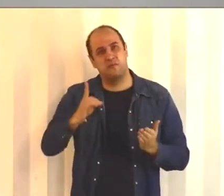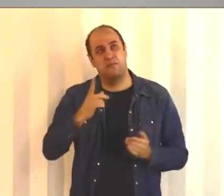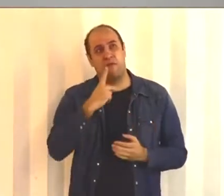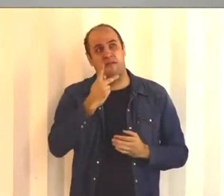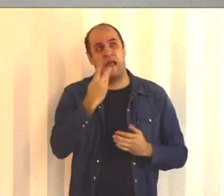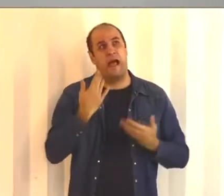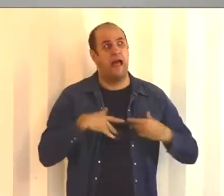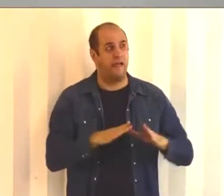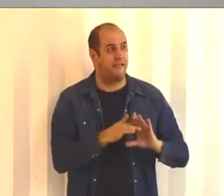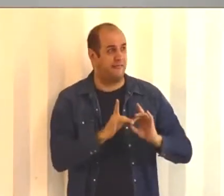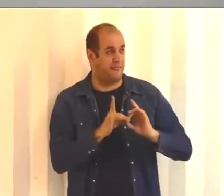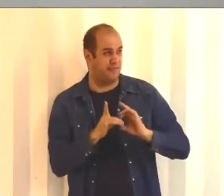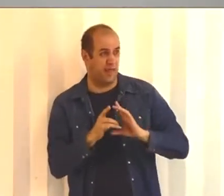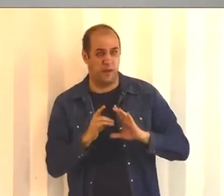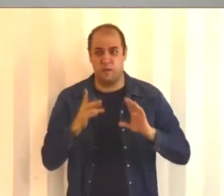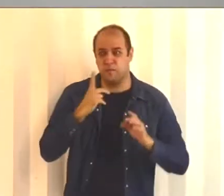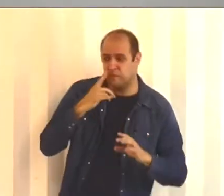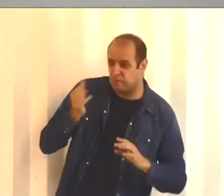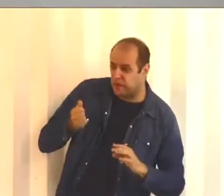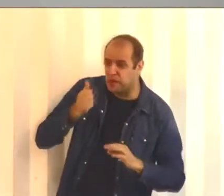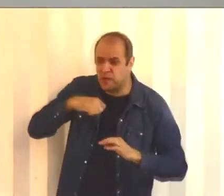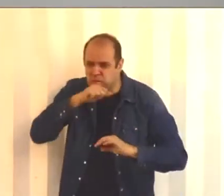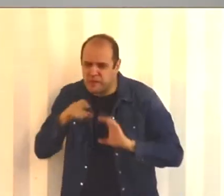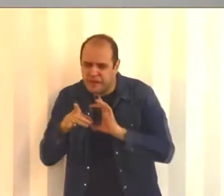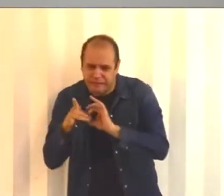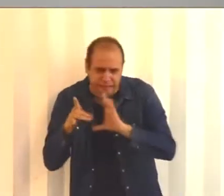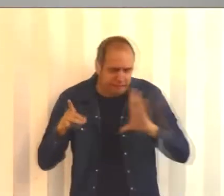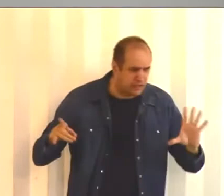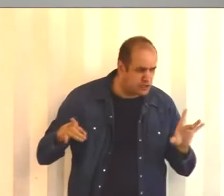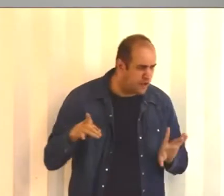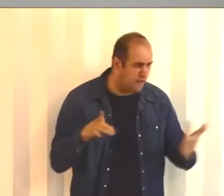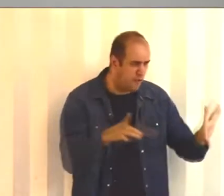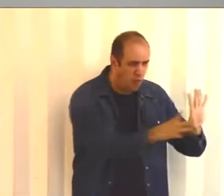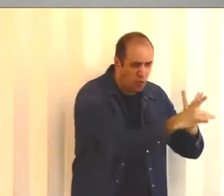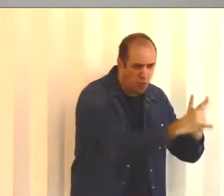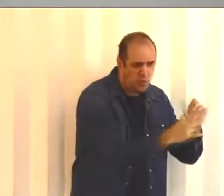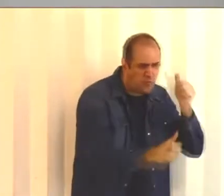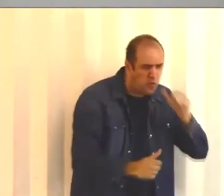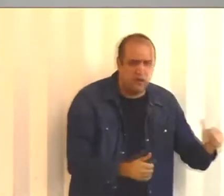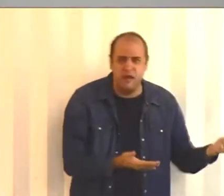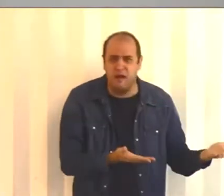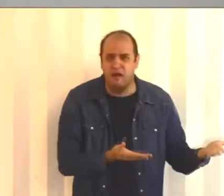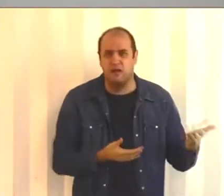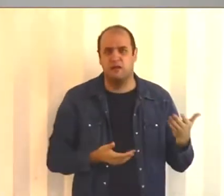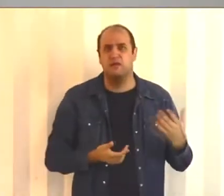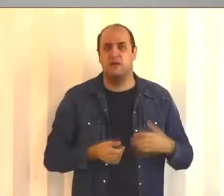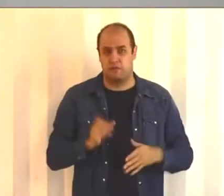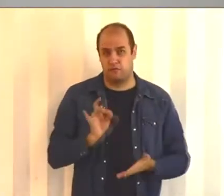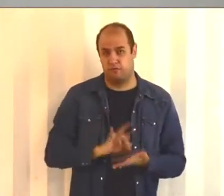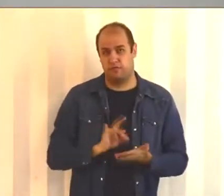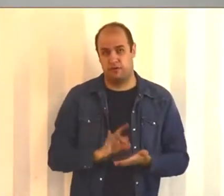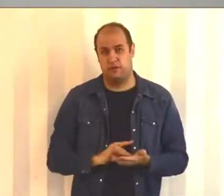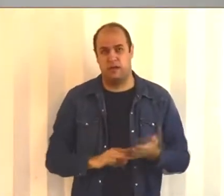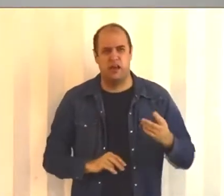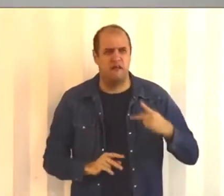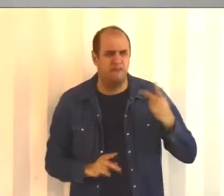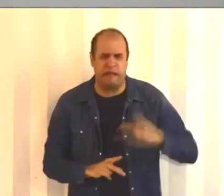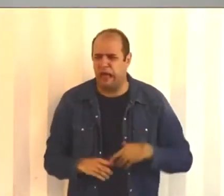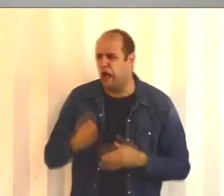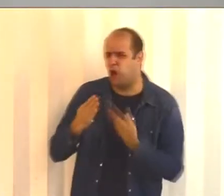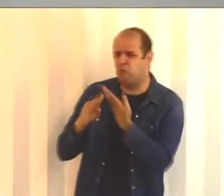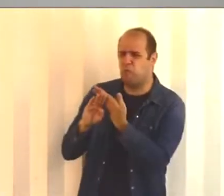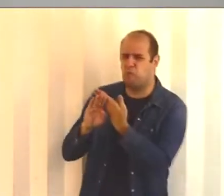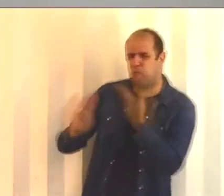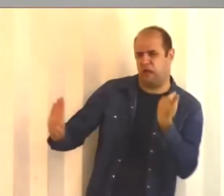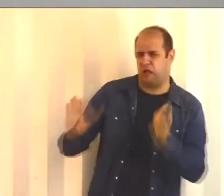mas não está escrito deixa pai e mãe e une-se a sua esposa? É assim que muitas esposas estão dizendo: não fale mais com seu pai, não fale